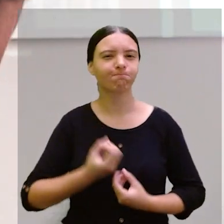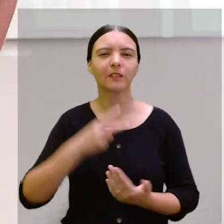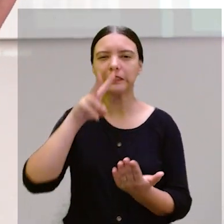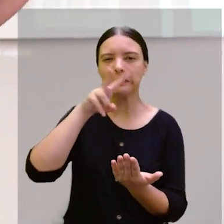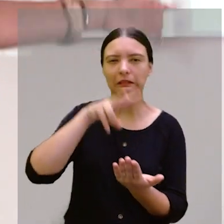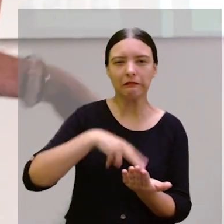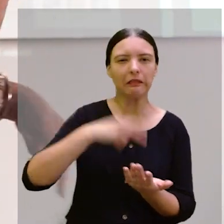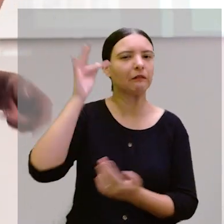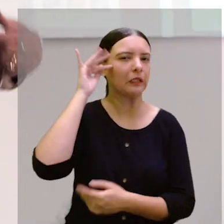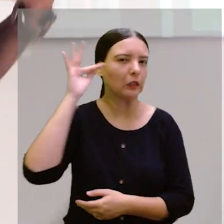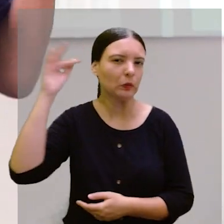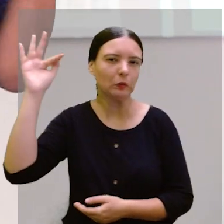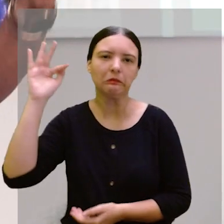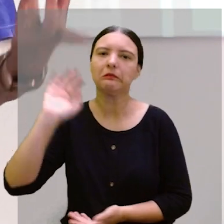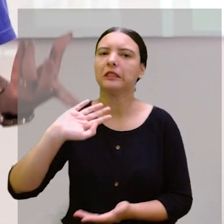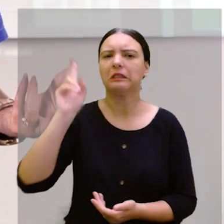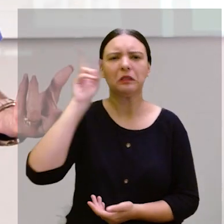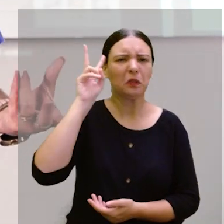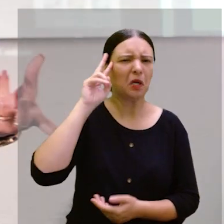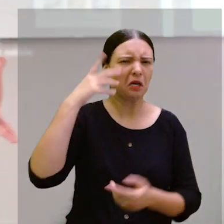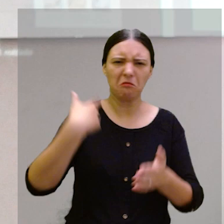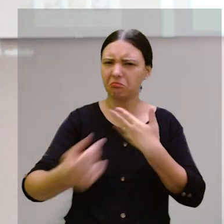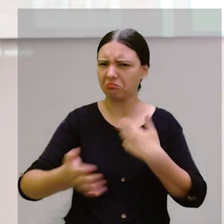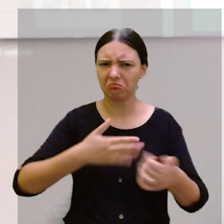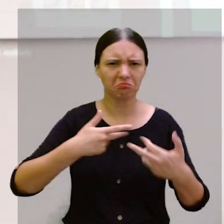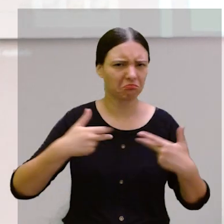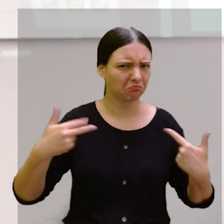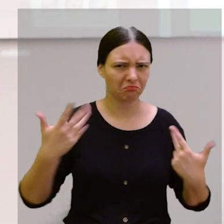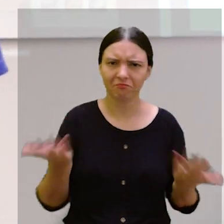biografia, filosofia, o que me desse na telha.